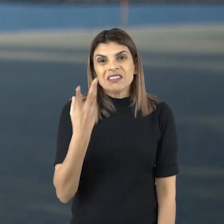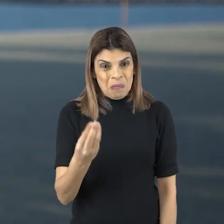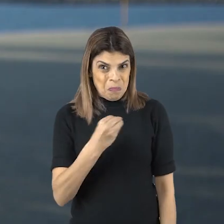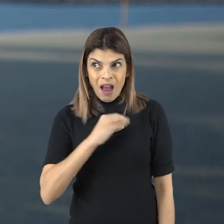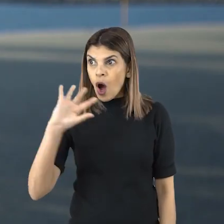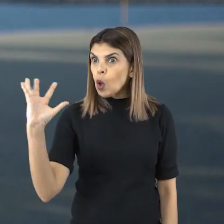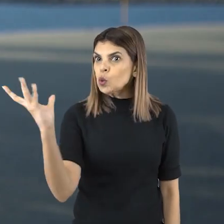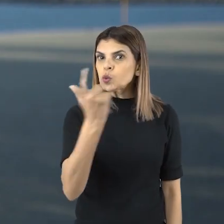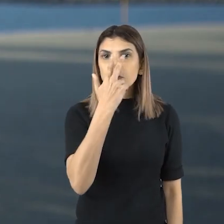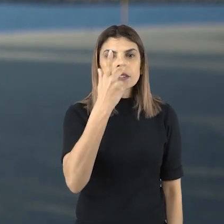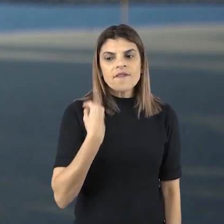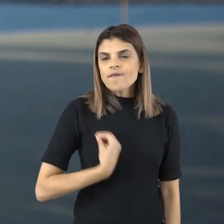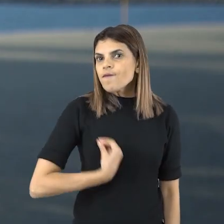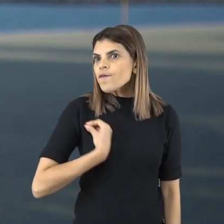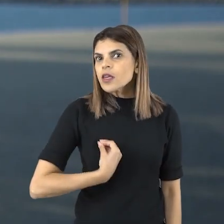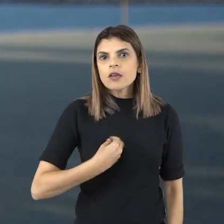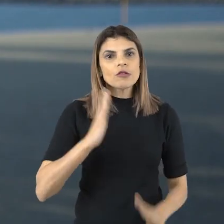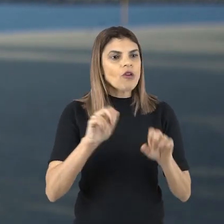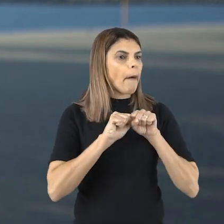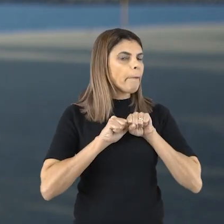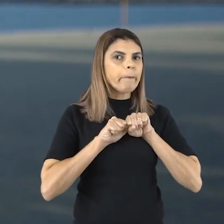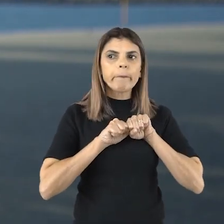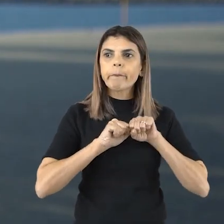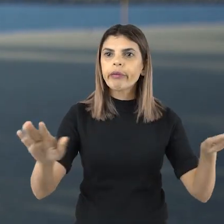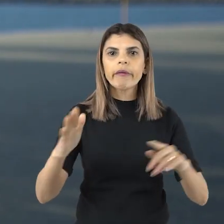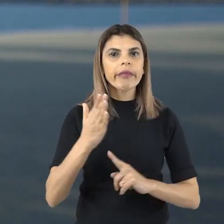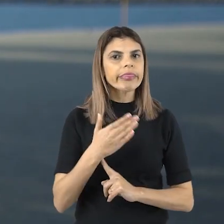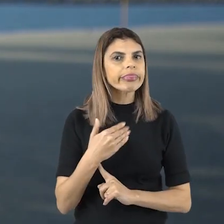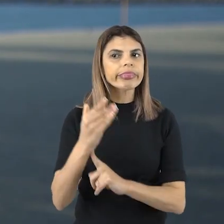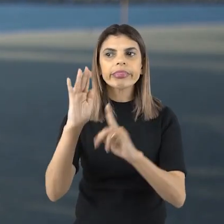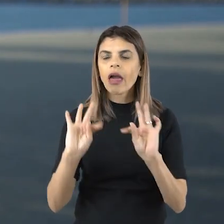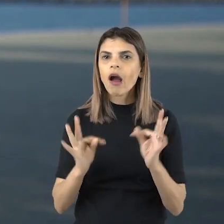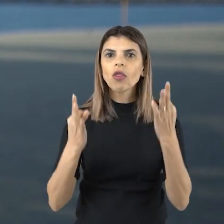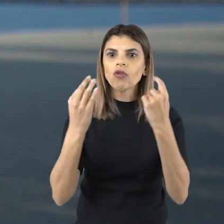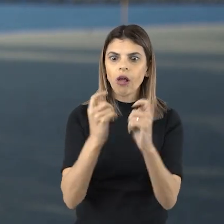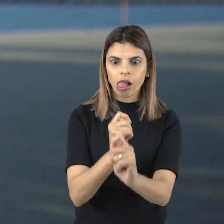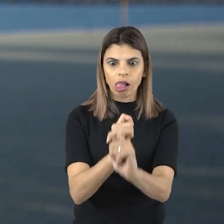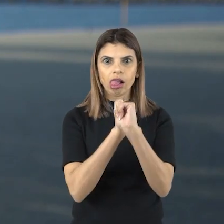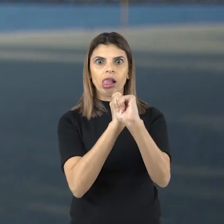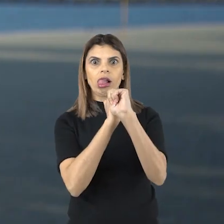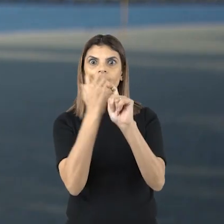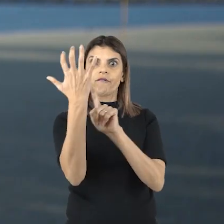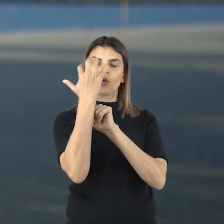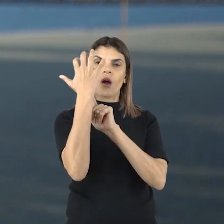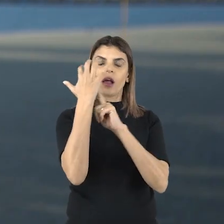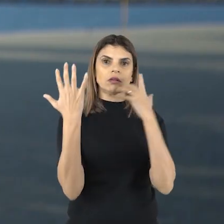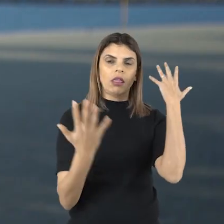O pecado hoje, sabe, faz parte da vida da pessoa, né? Conforme a tecnologia, sabe, tá tudo